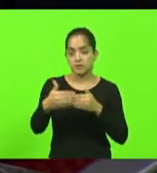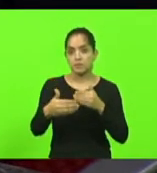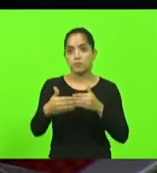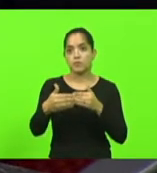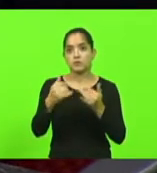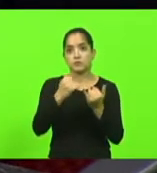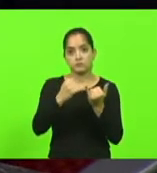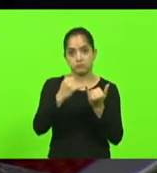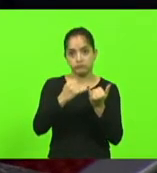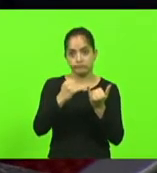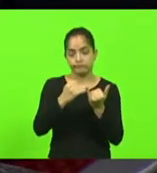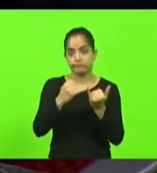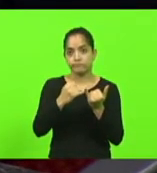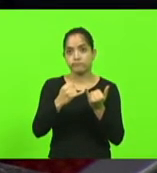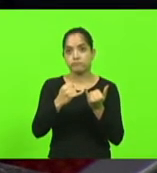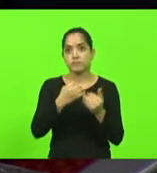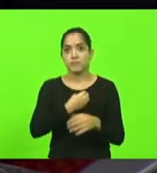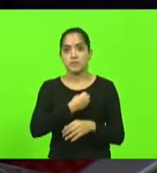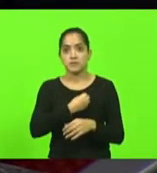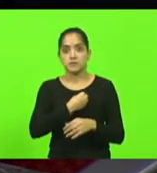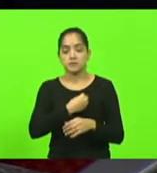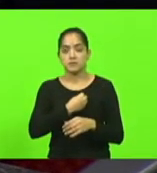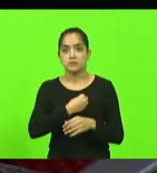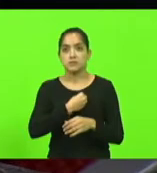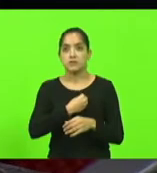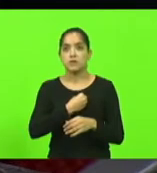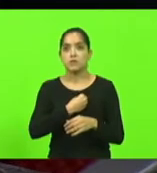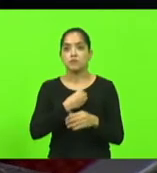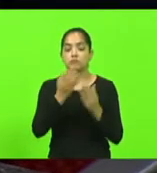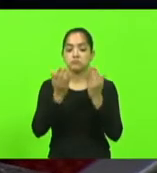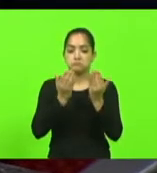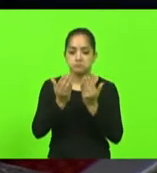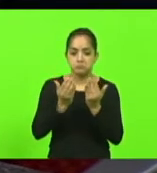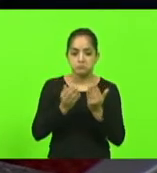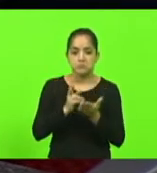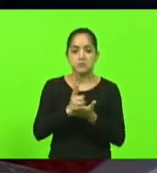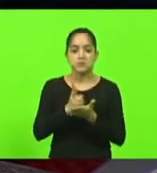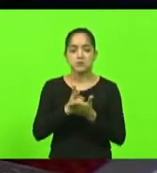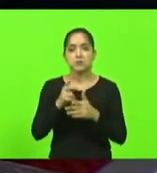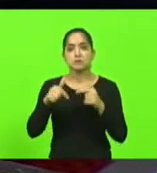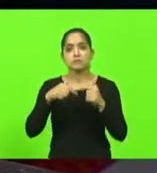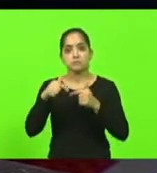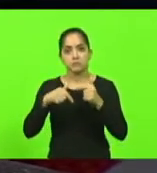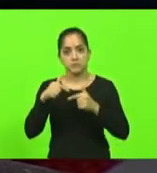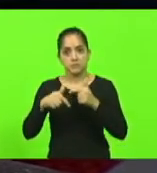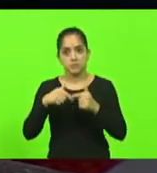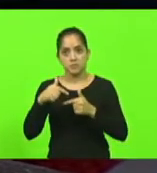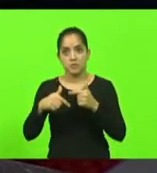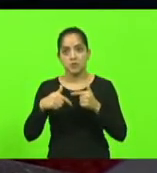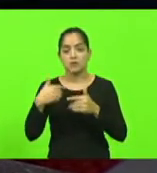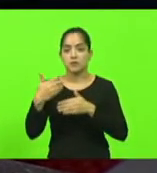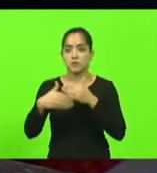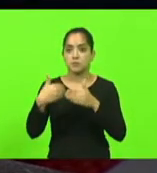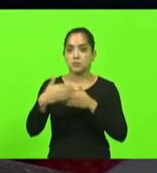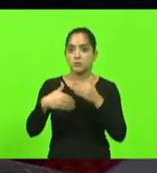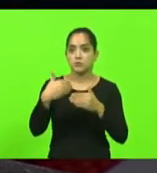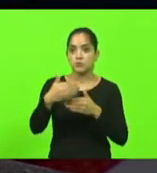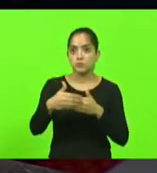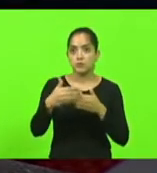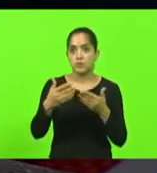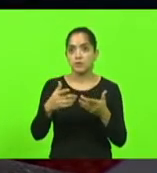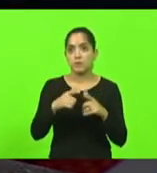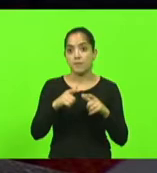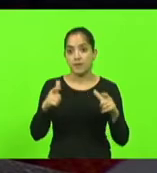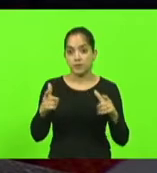híbrida, e nada se deixou de apreciar. E depois, com o tempo, foi também a grande